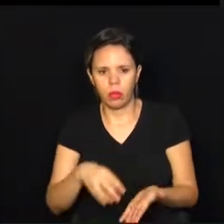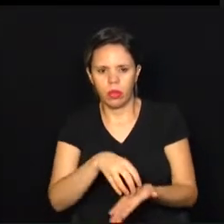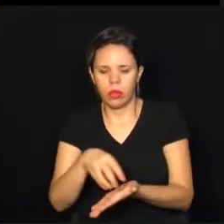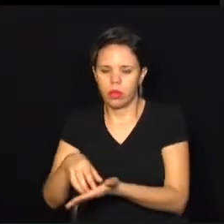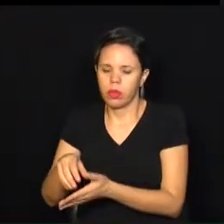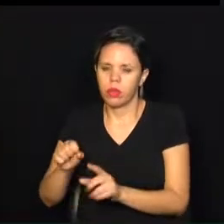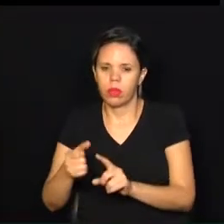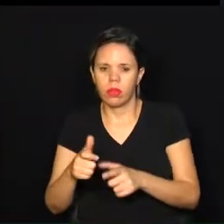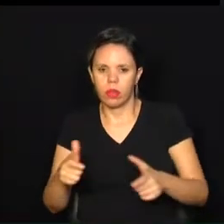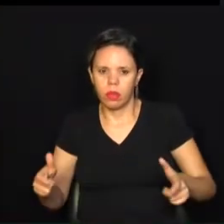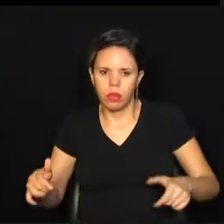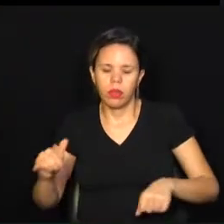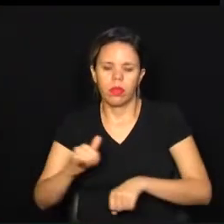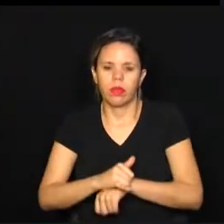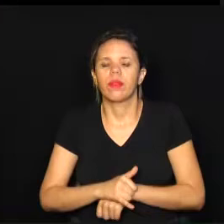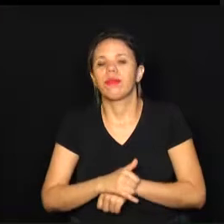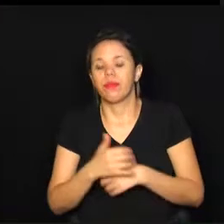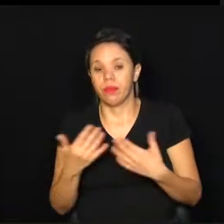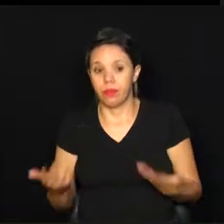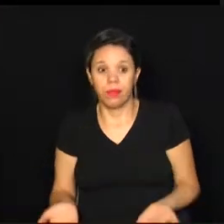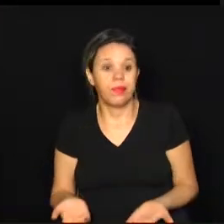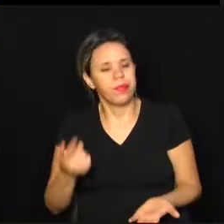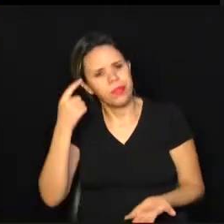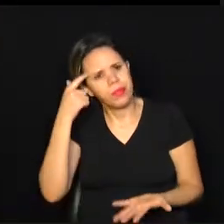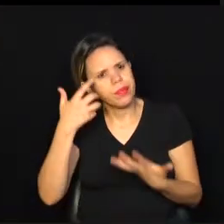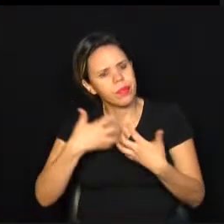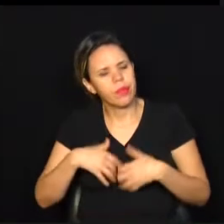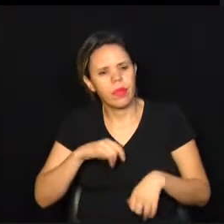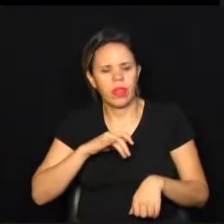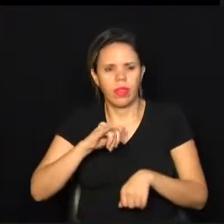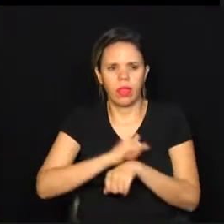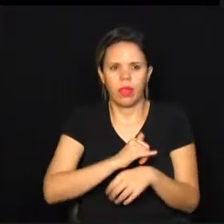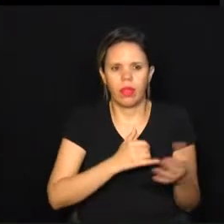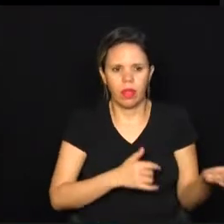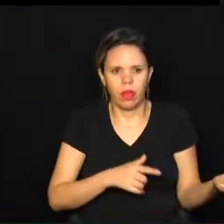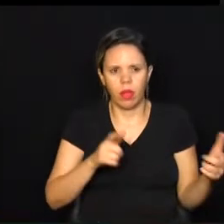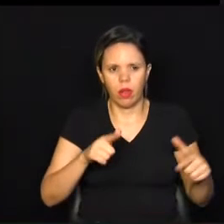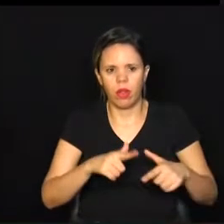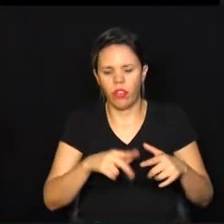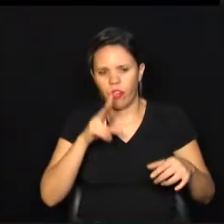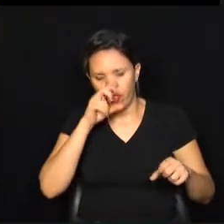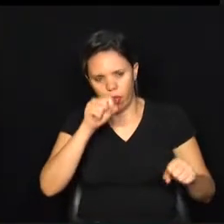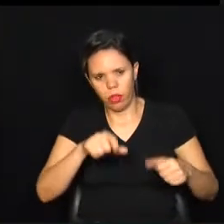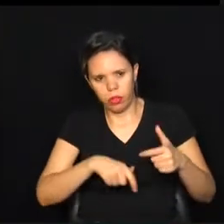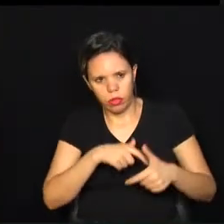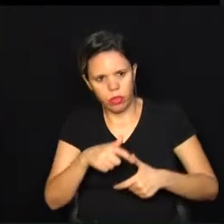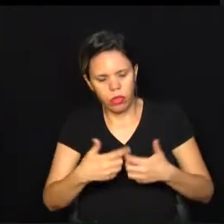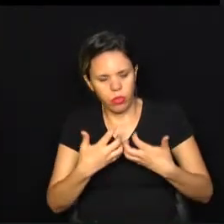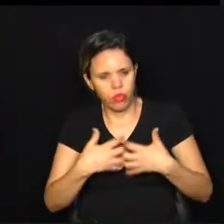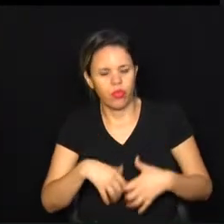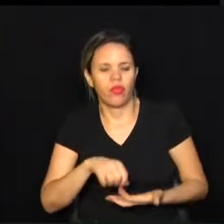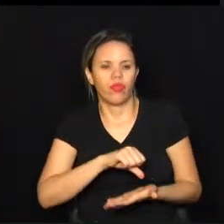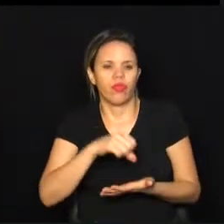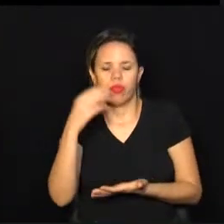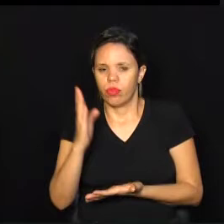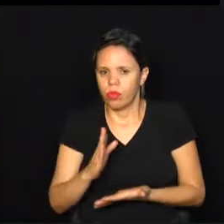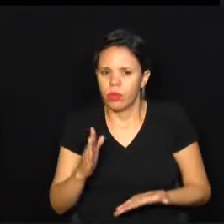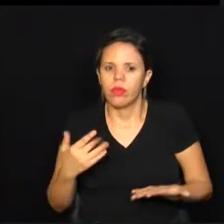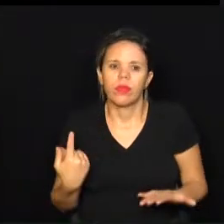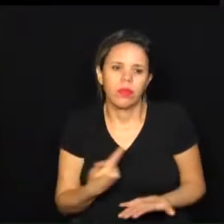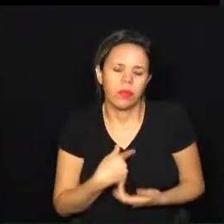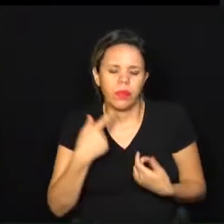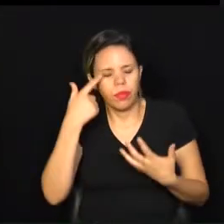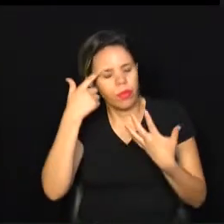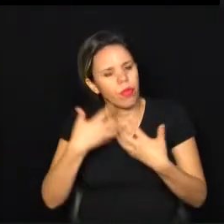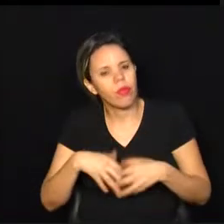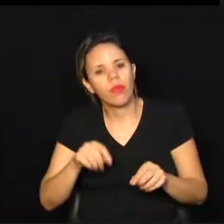expansão do aeroporto. Então, quando a gente pensa que tem um aeroporto e que é um equipamento fortíssimo, regional, nacional, a gente precisa pensar